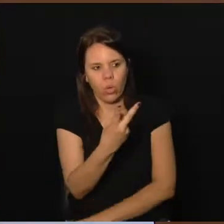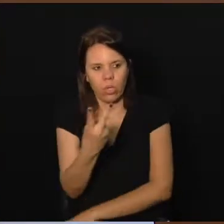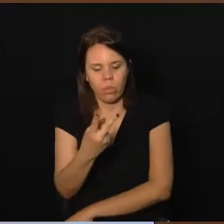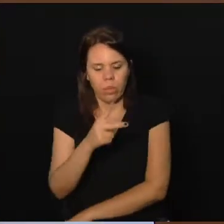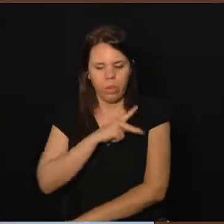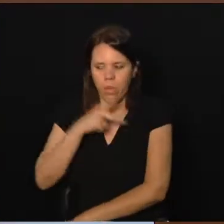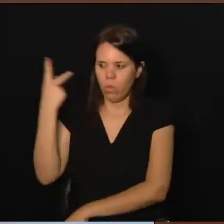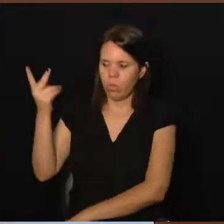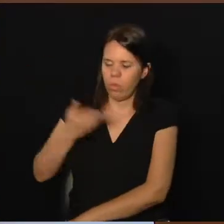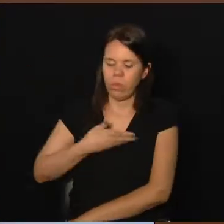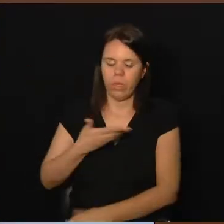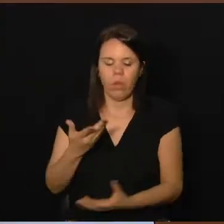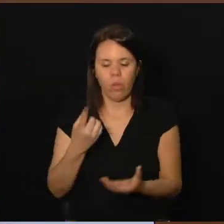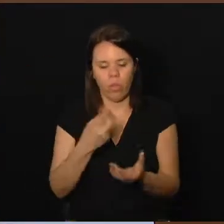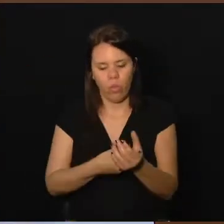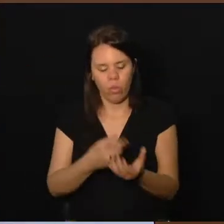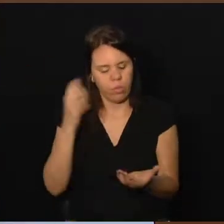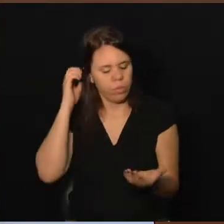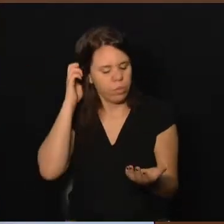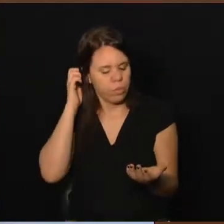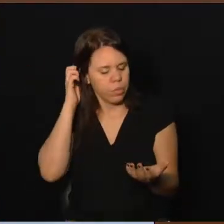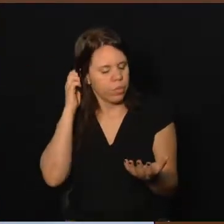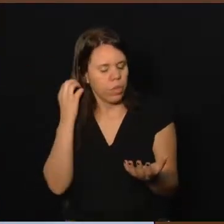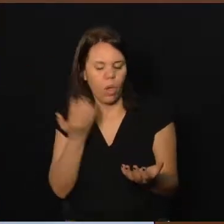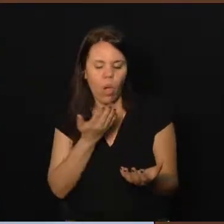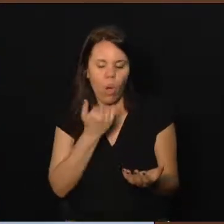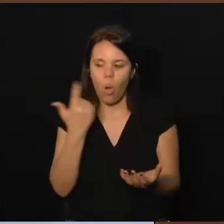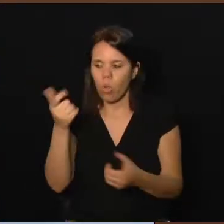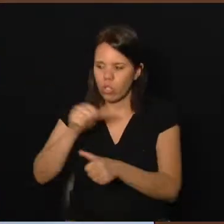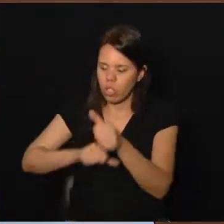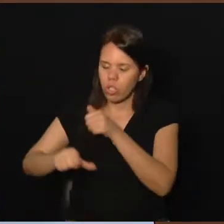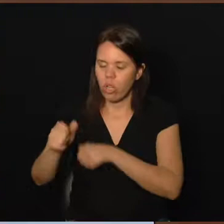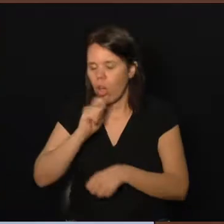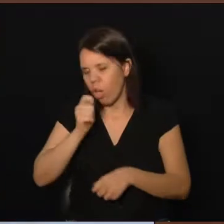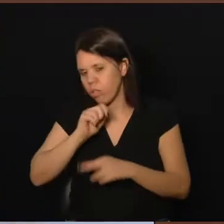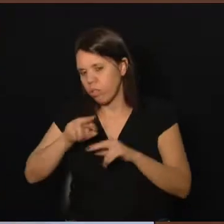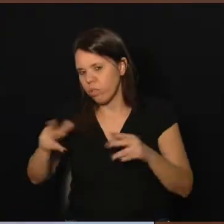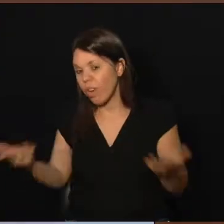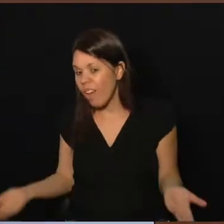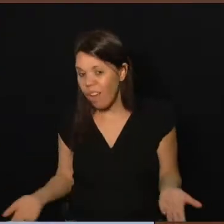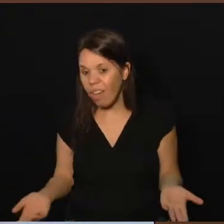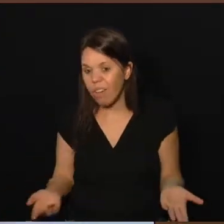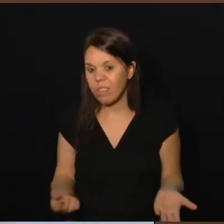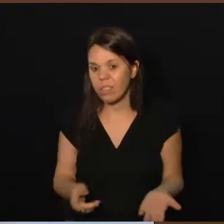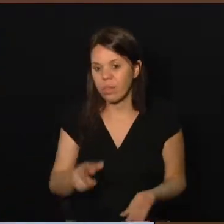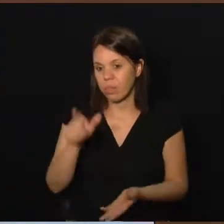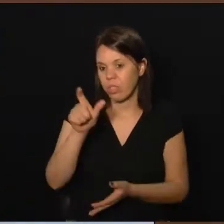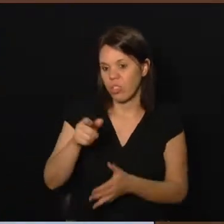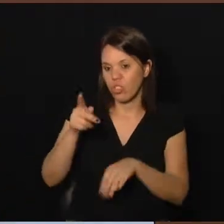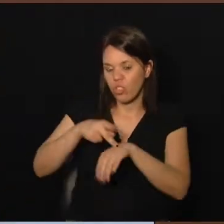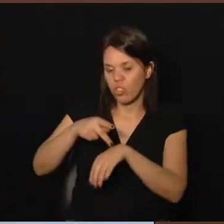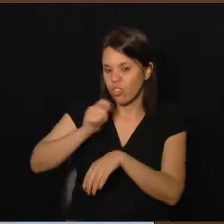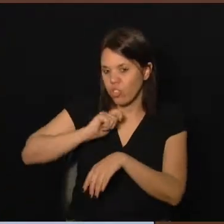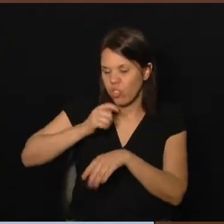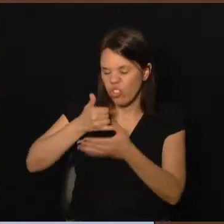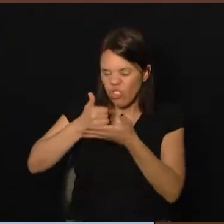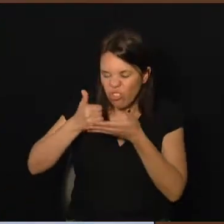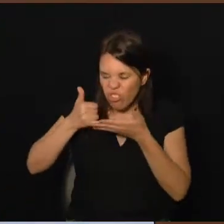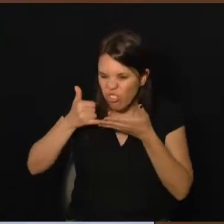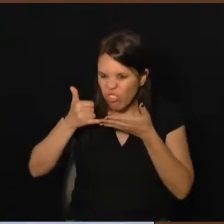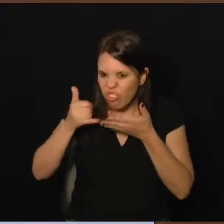para ele e outro para um amigo. Um ele come, o outro ele troca. E, normalmente, quem usa do crack, da cocaína, que são as drogas